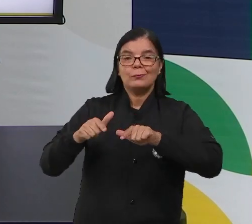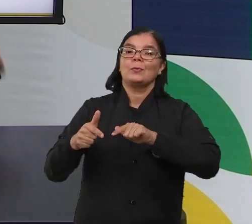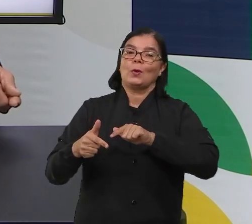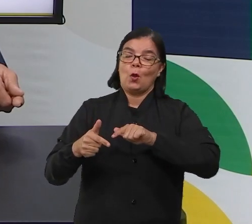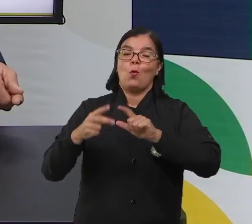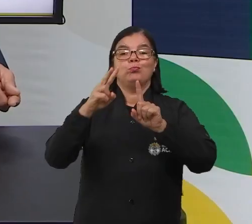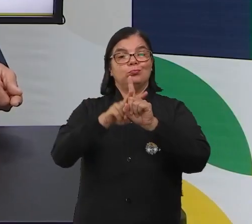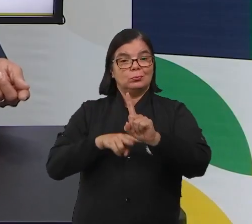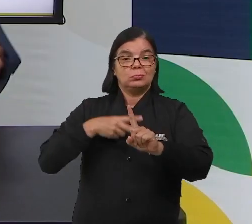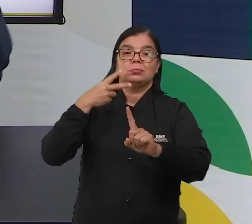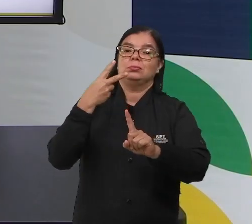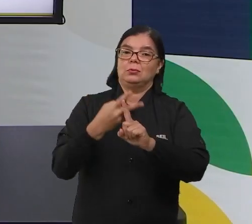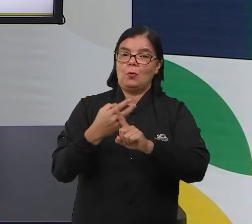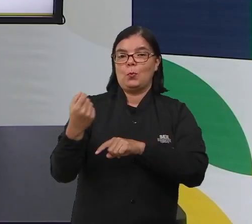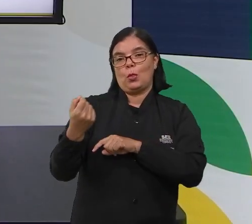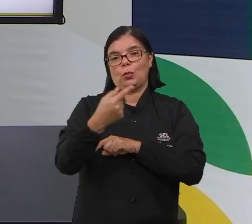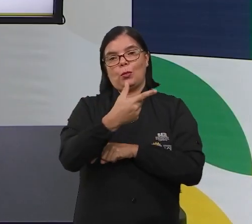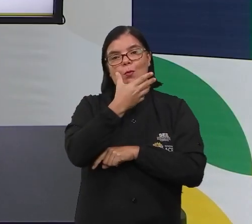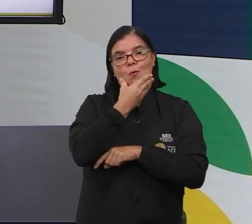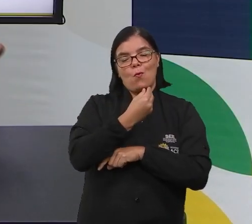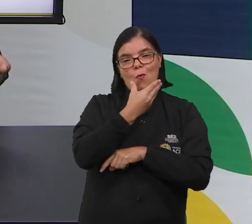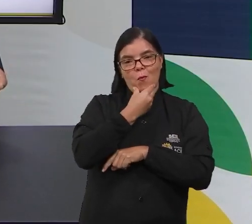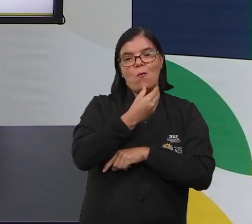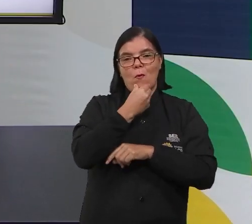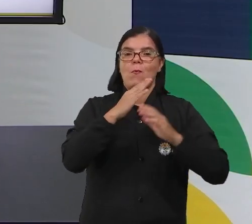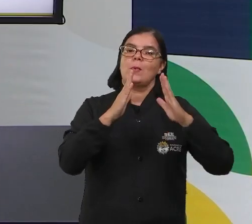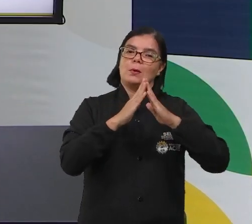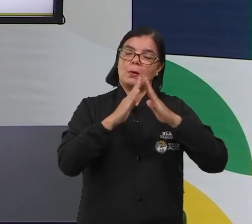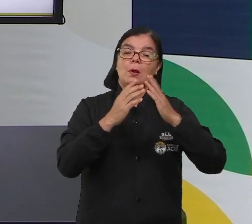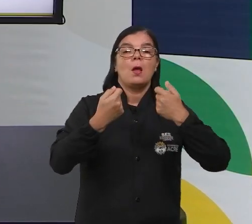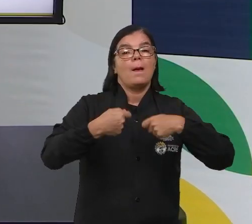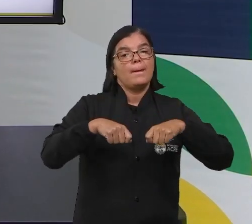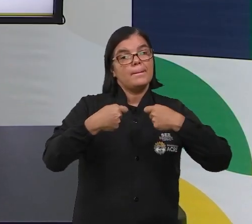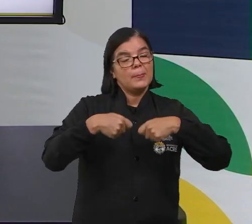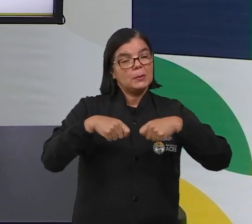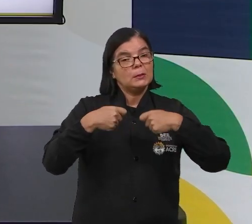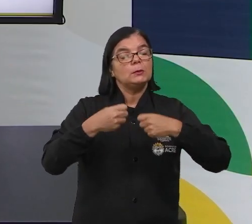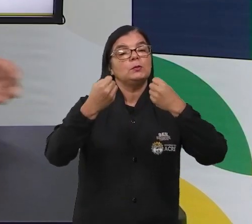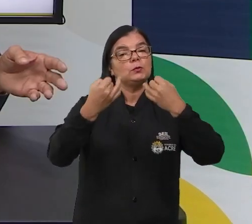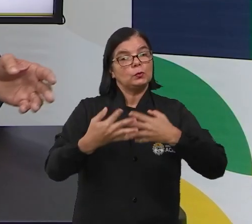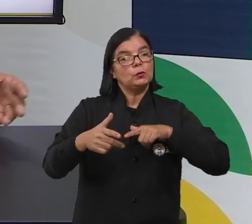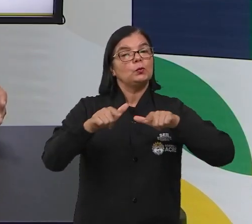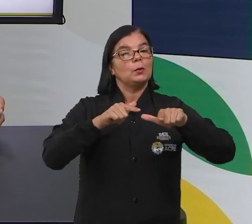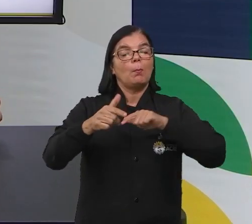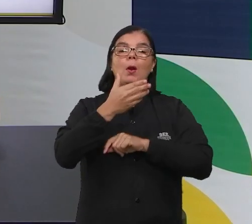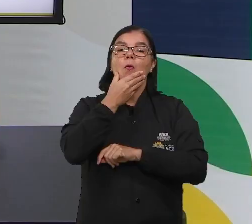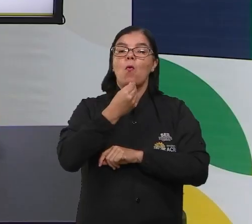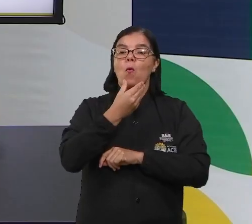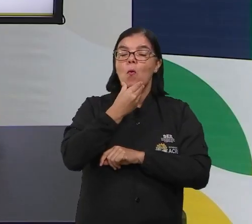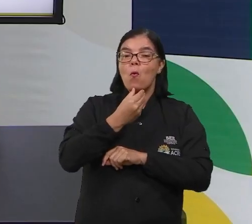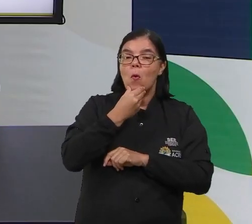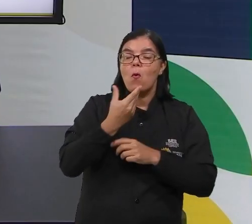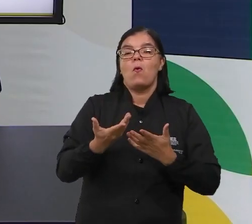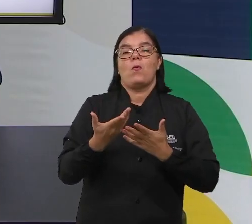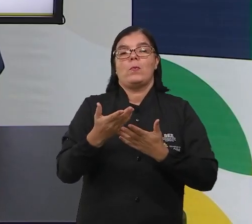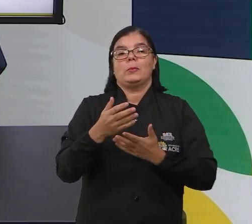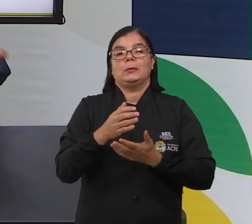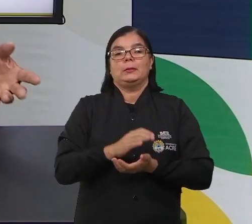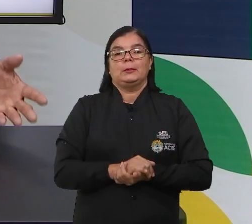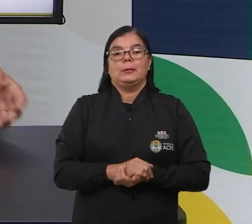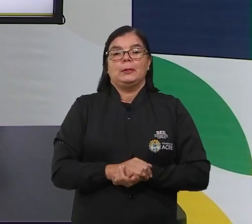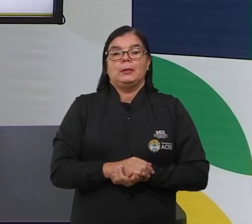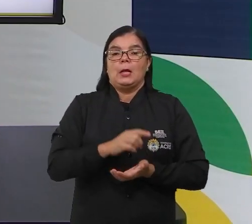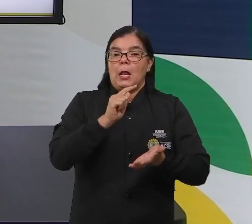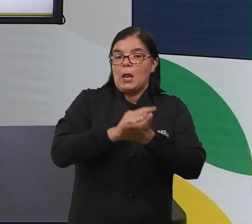praticamente o dobro do que o homem trabalha no lar. E eu ainda preciso dizer que o trabalho do homem, como dar